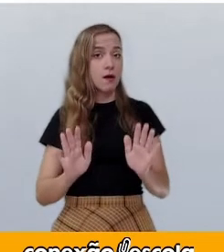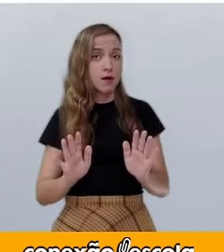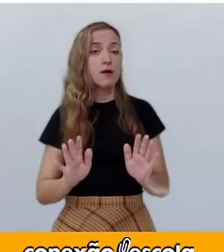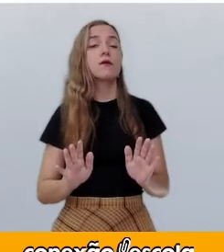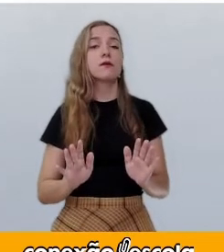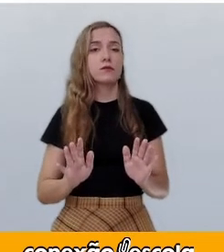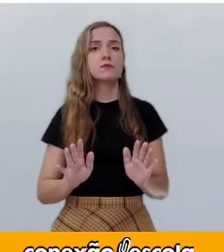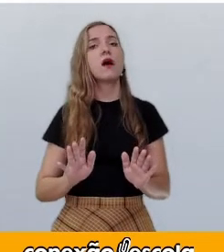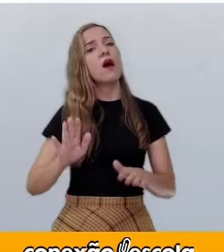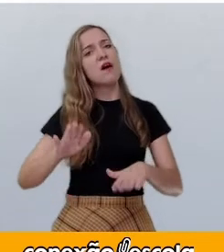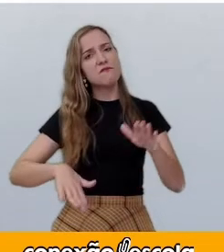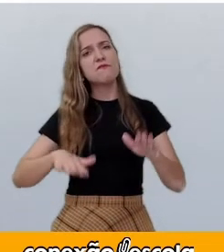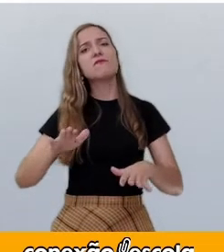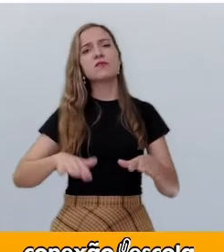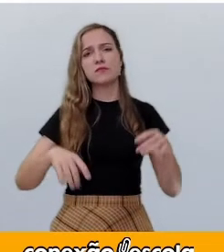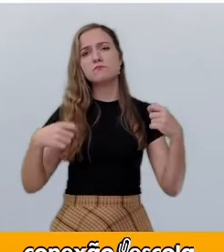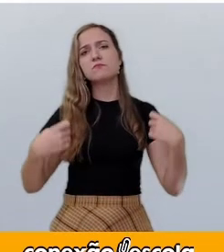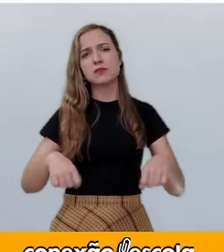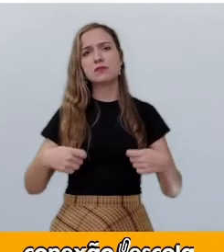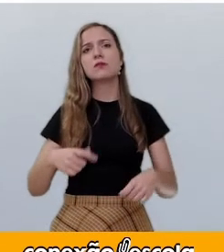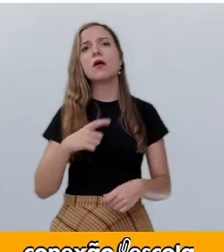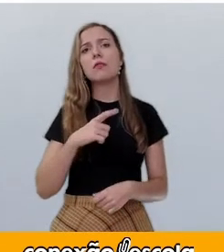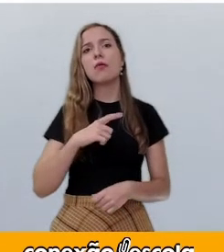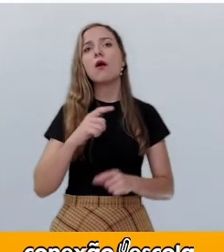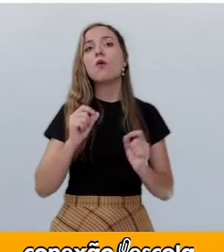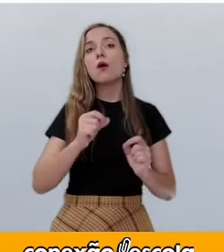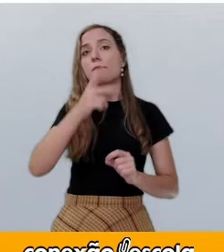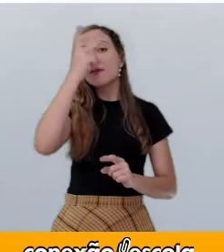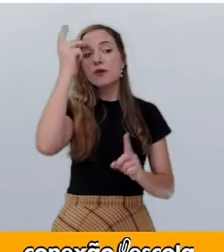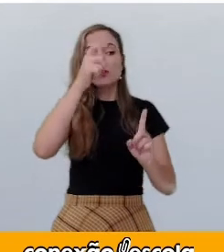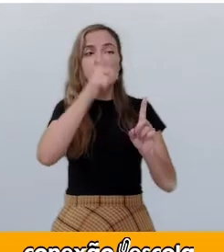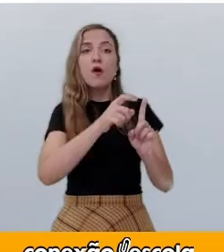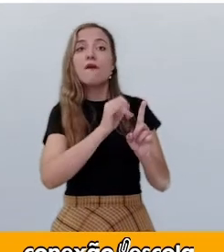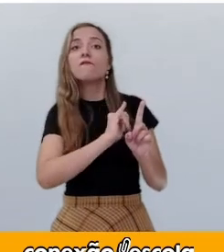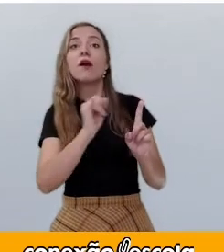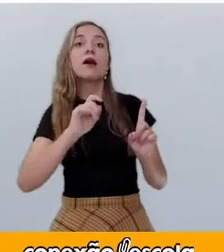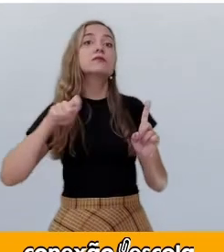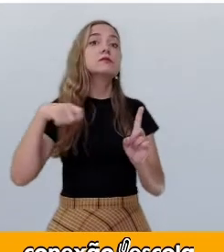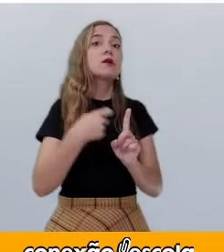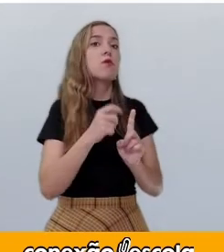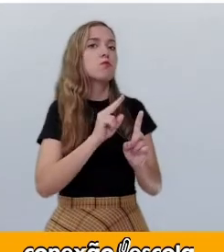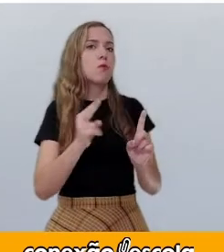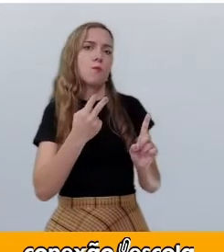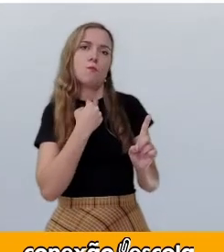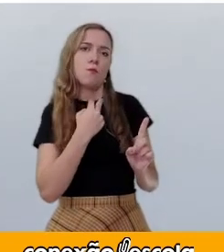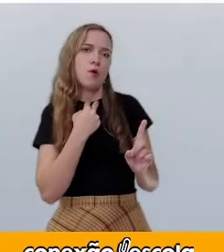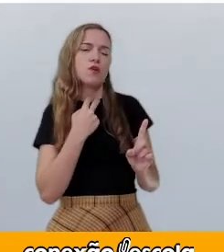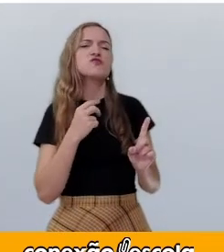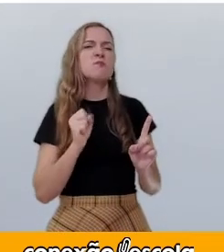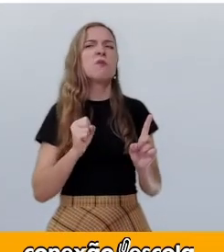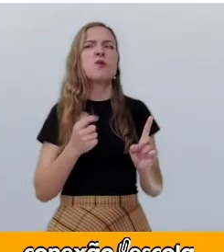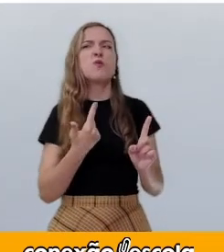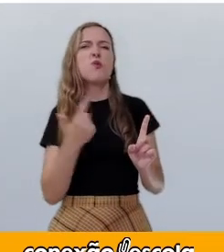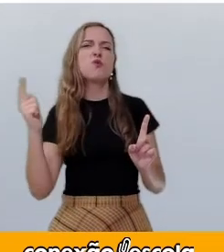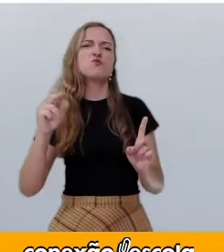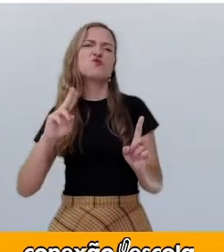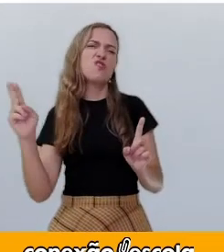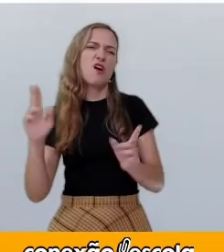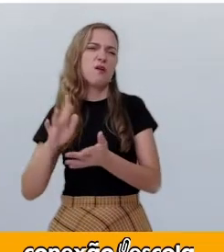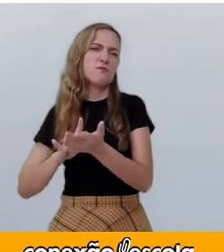a casa em que é preciso proteger a identidade das pessoas com o uso de nomes